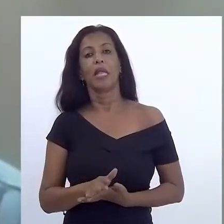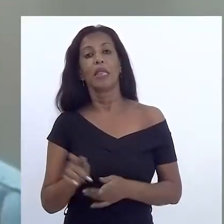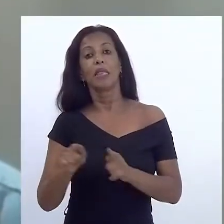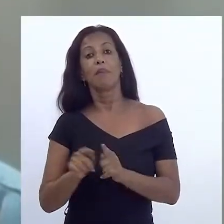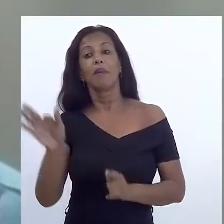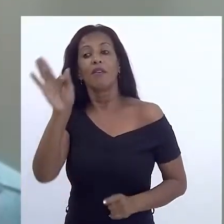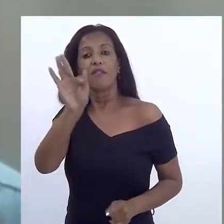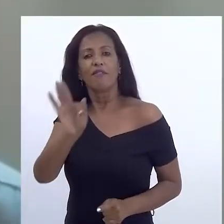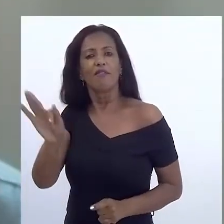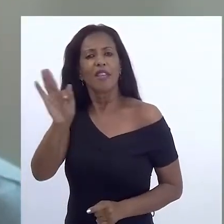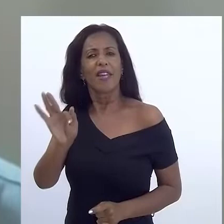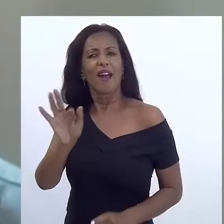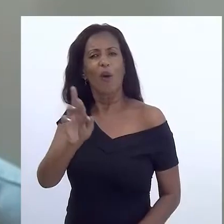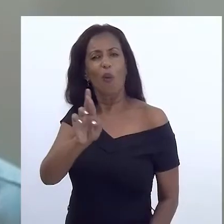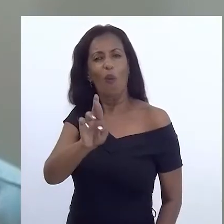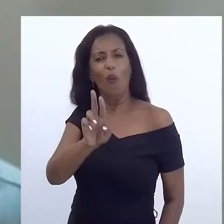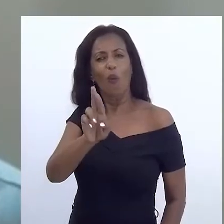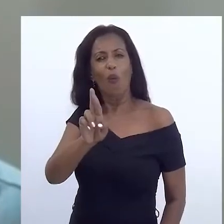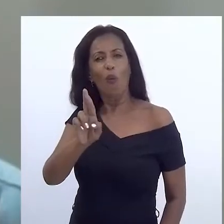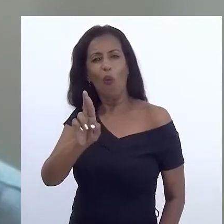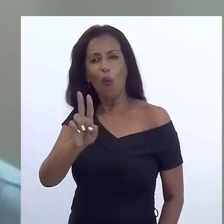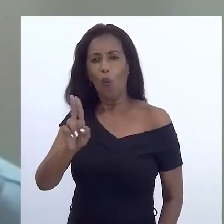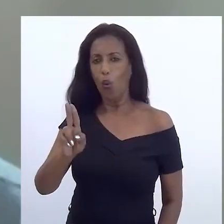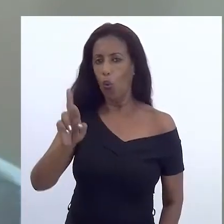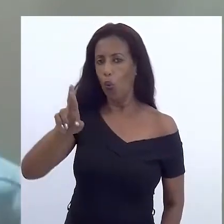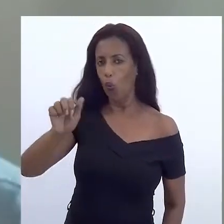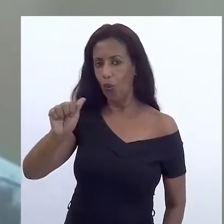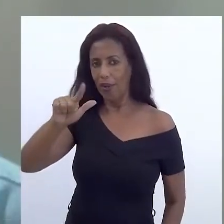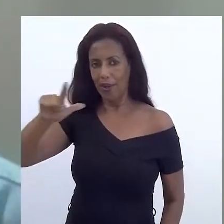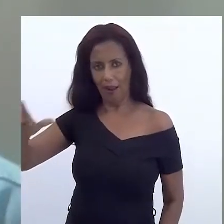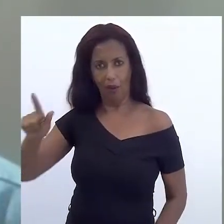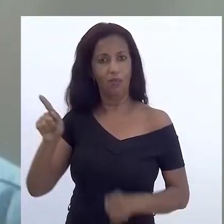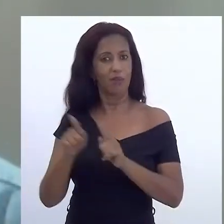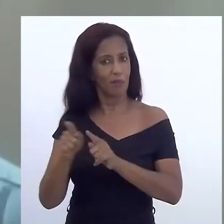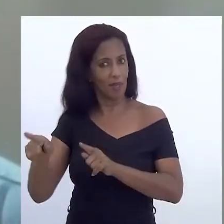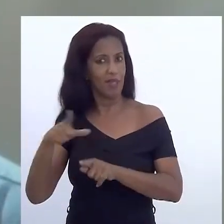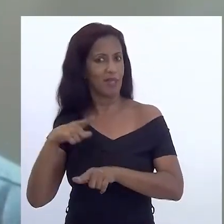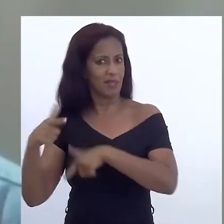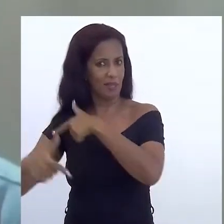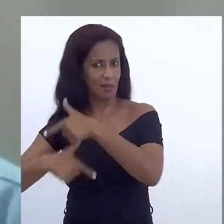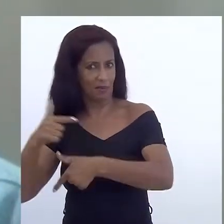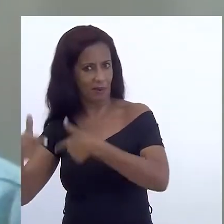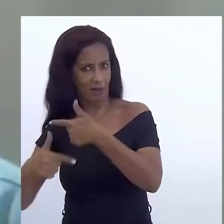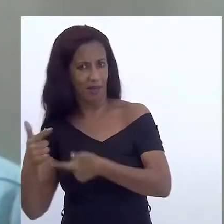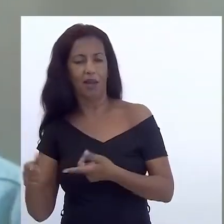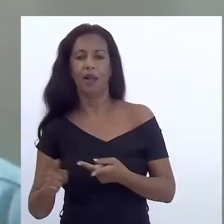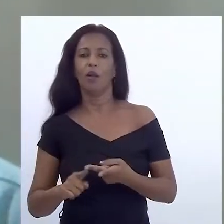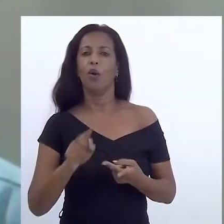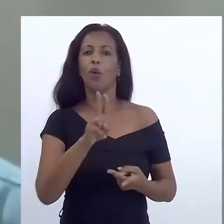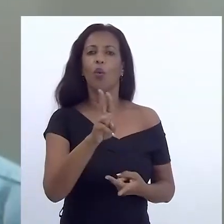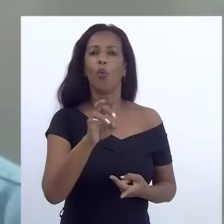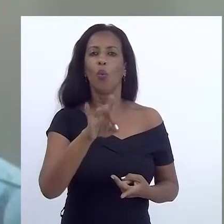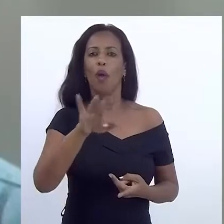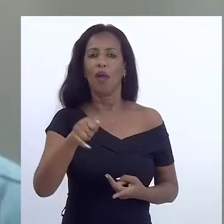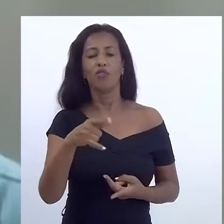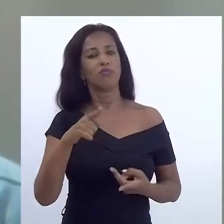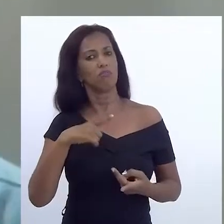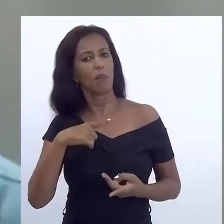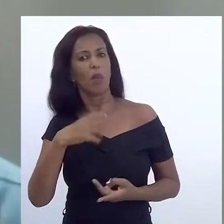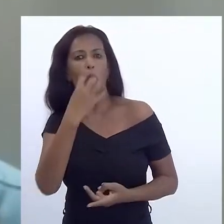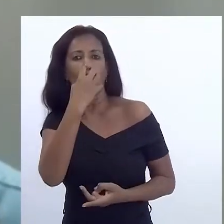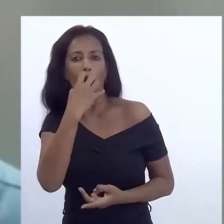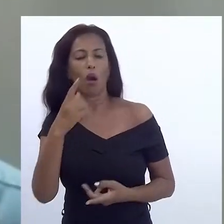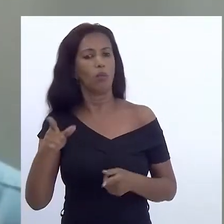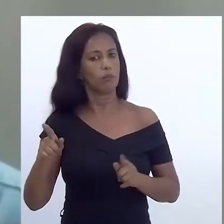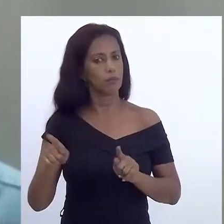belo trabalho há muitos anos, a própria UERJ de São Gonçalo tem um grupo de trabalho com cães também. Então, no estado, no município do